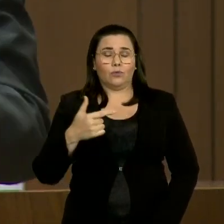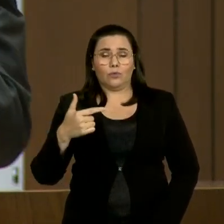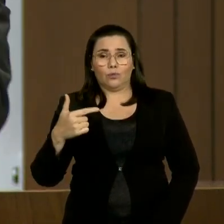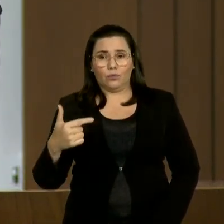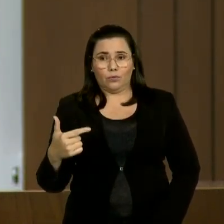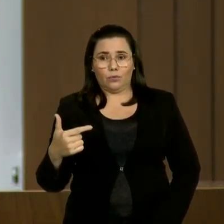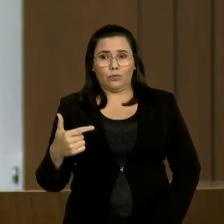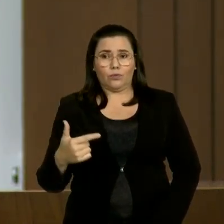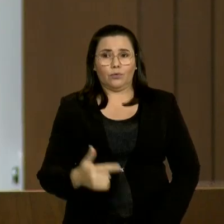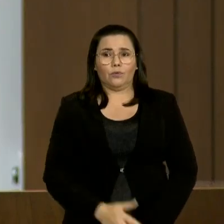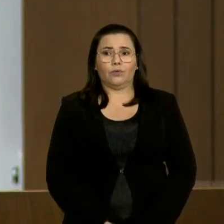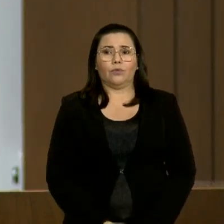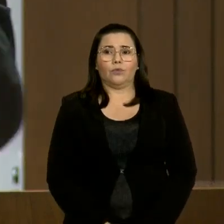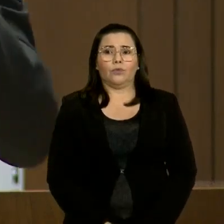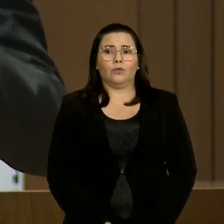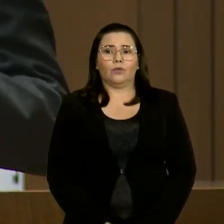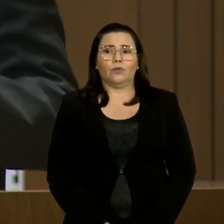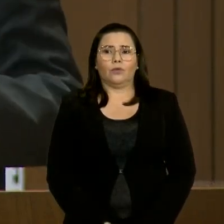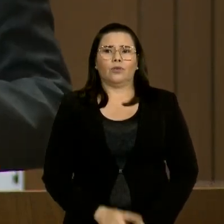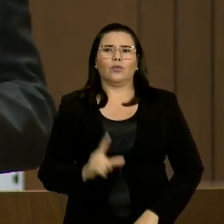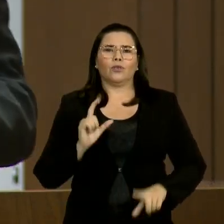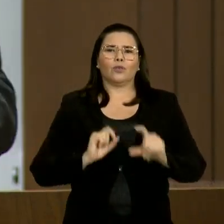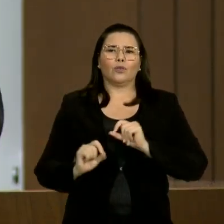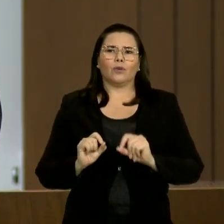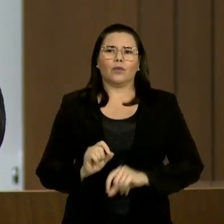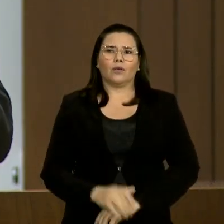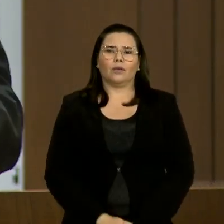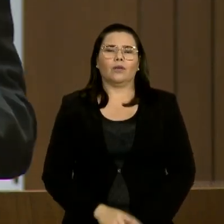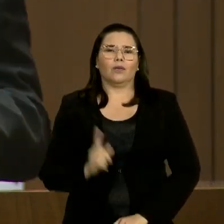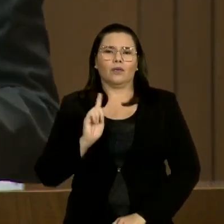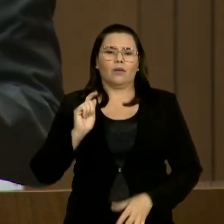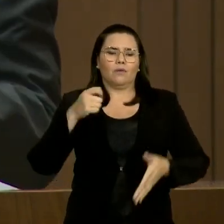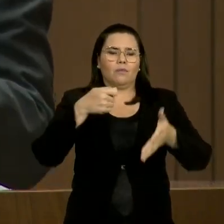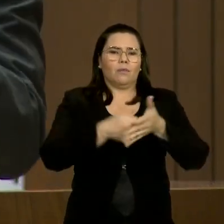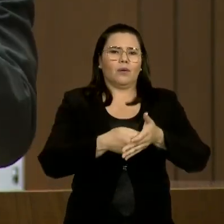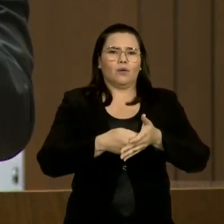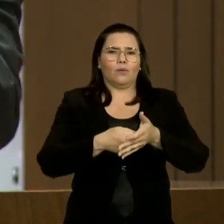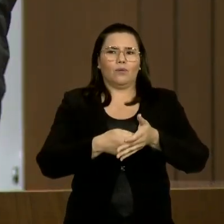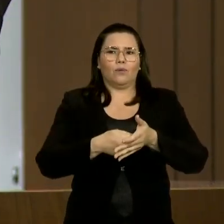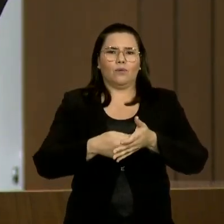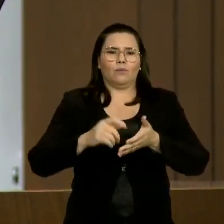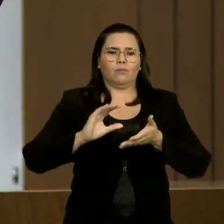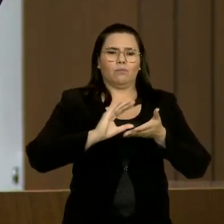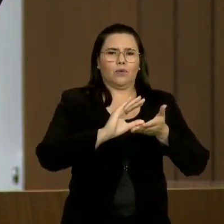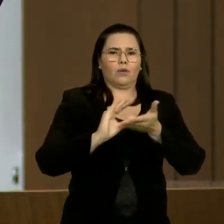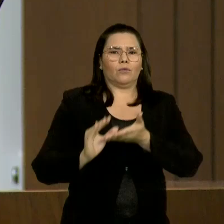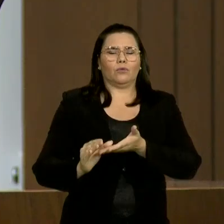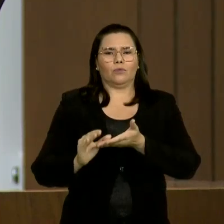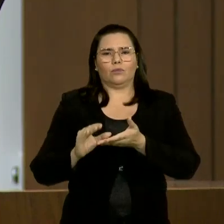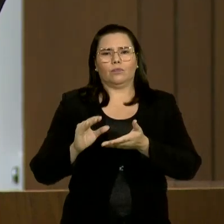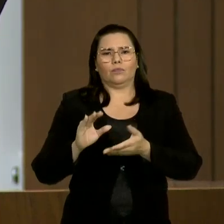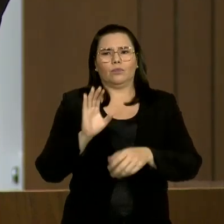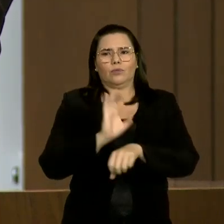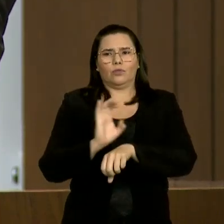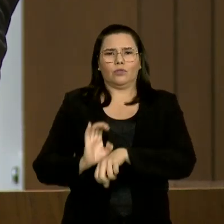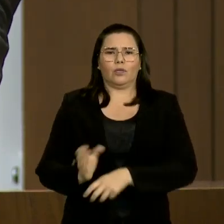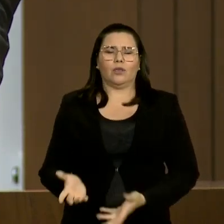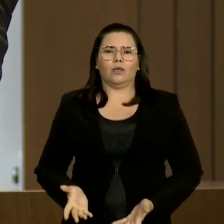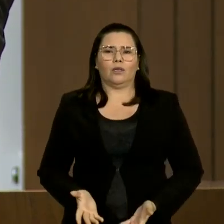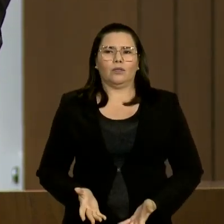2022 que deu calote nos estados com a famigerado eh